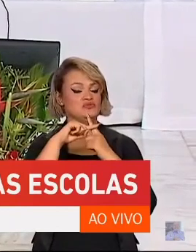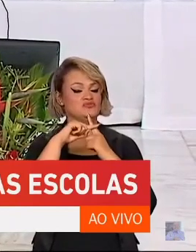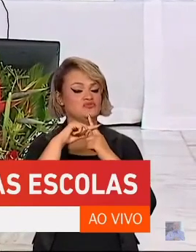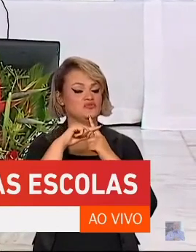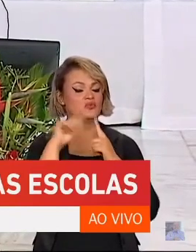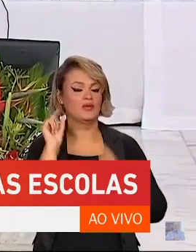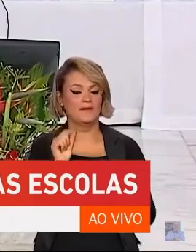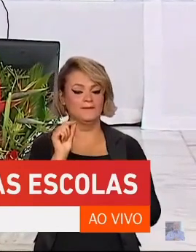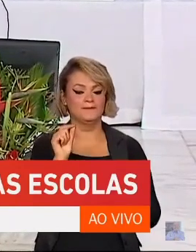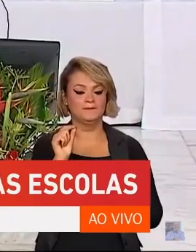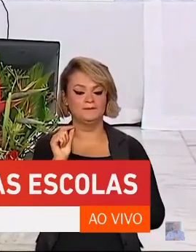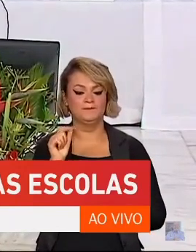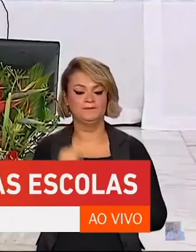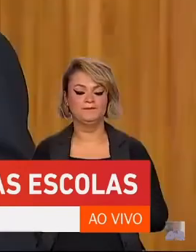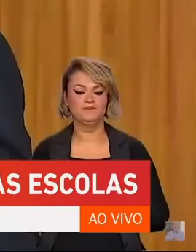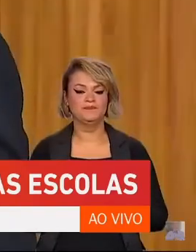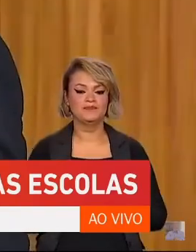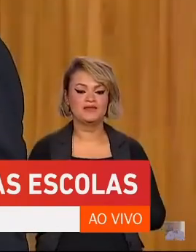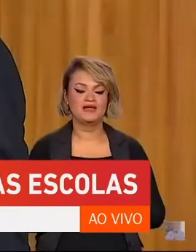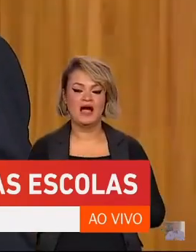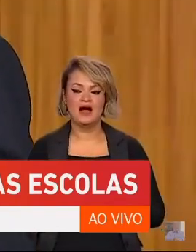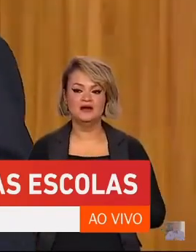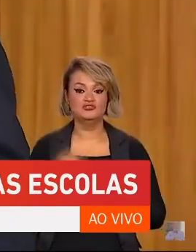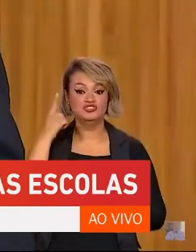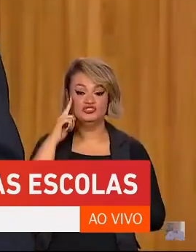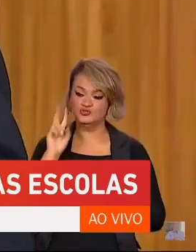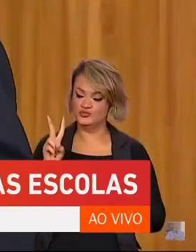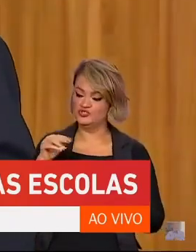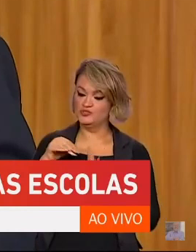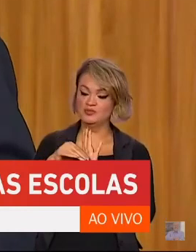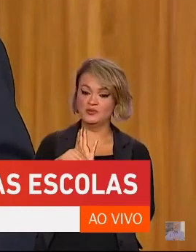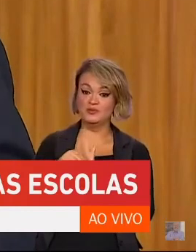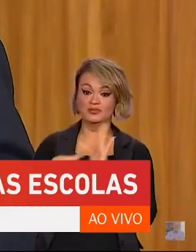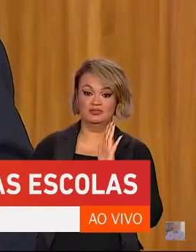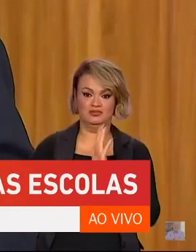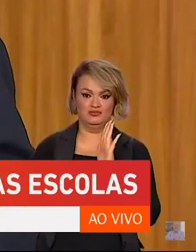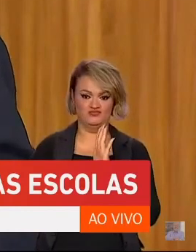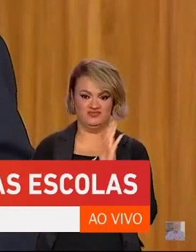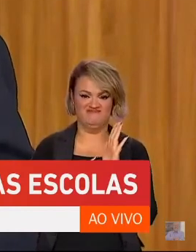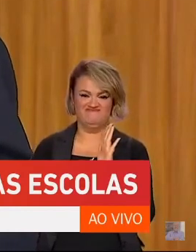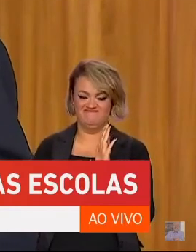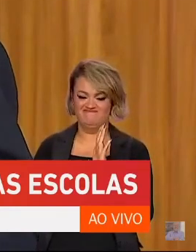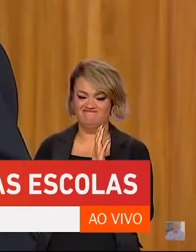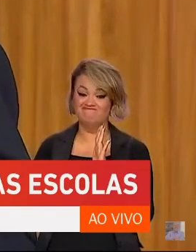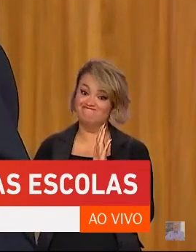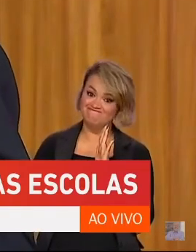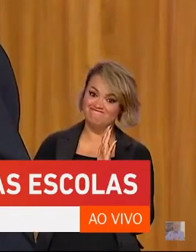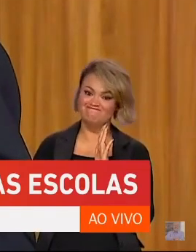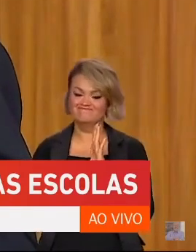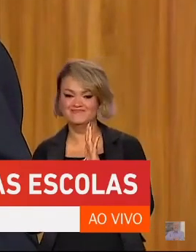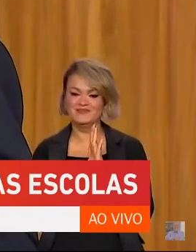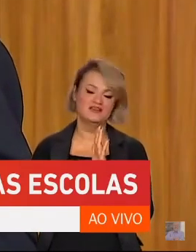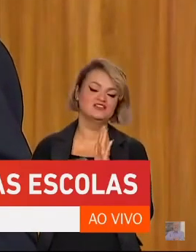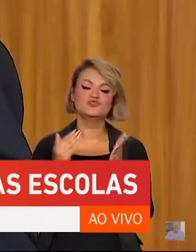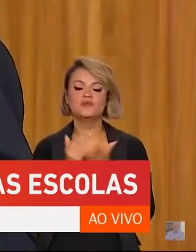eu finalizo é que nós temos, nos dois últimos dias, uma queda do número de denúncias. Então, nós